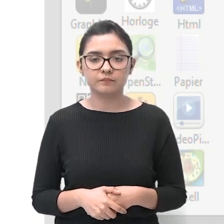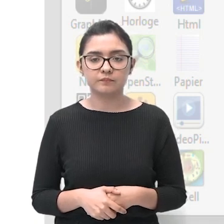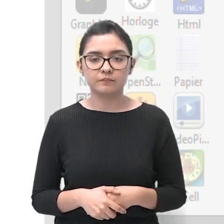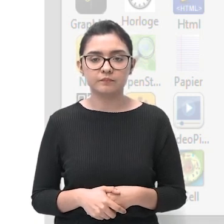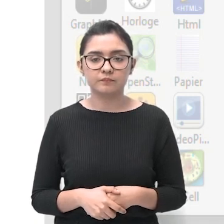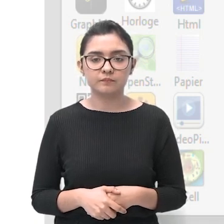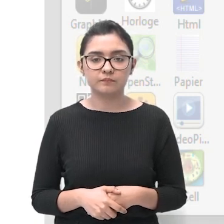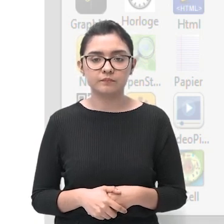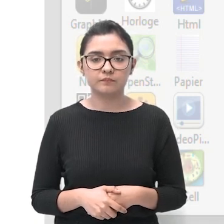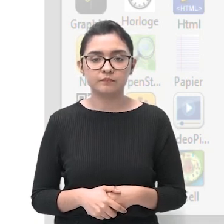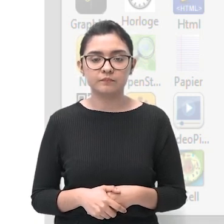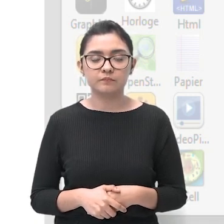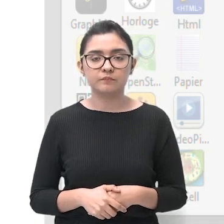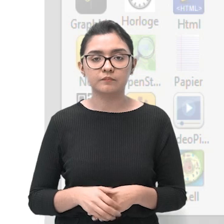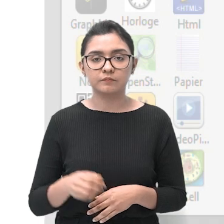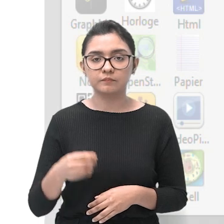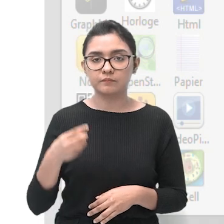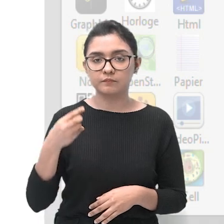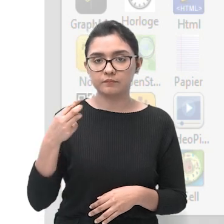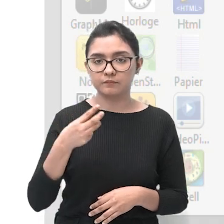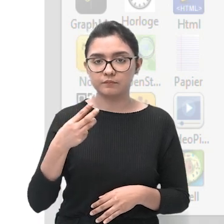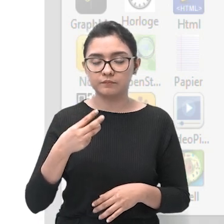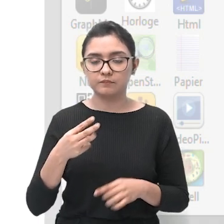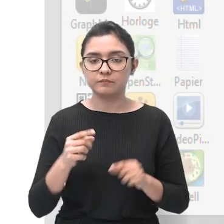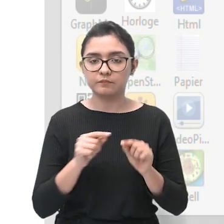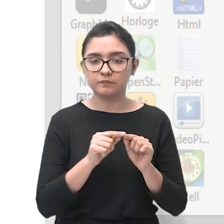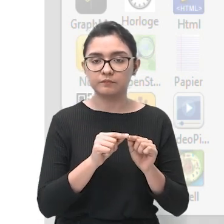Então vamos ter aqui o nosso terceiro lado aqui.